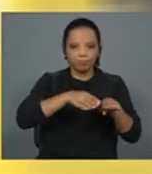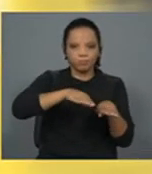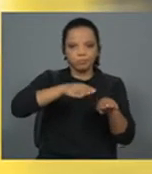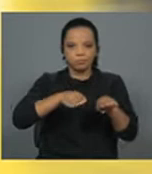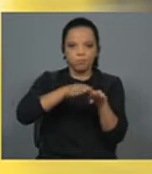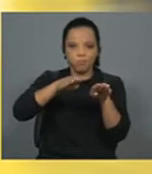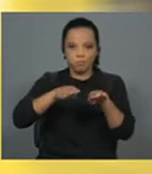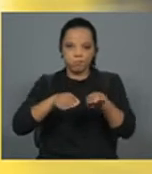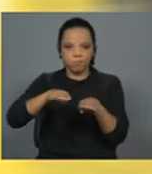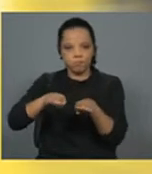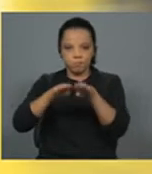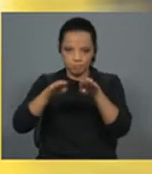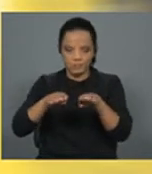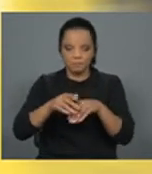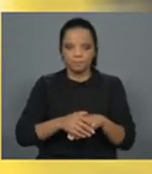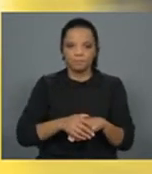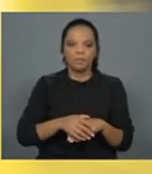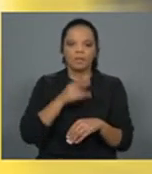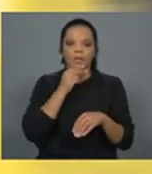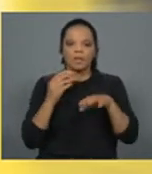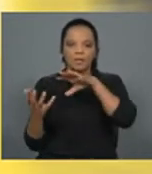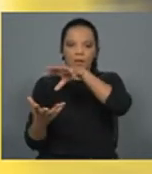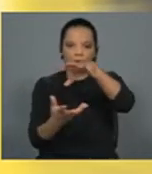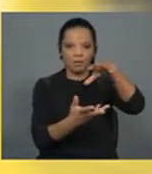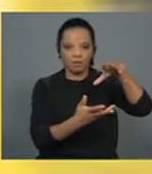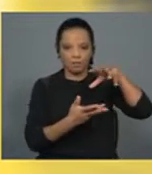O globo terrestre, a superfície do globo terrestre, está dividida